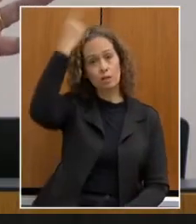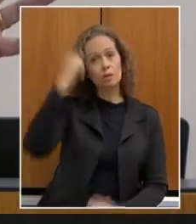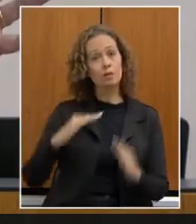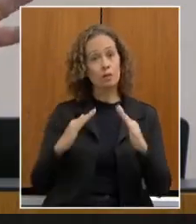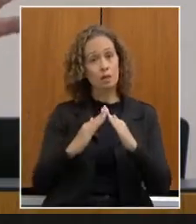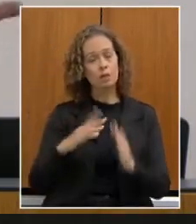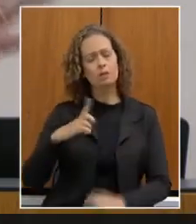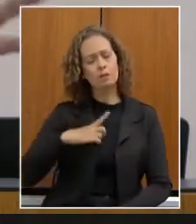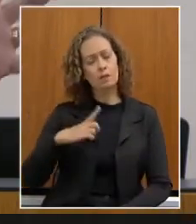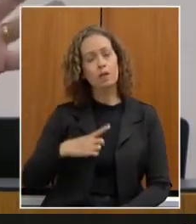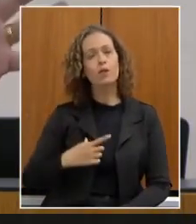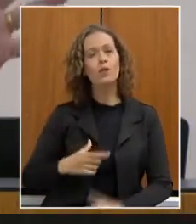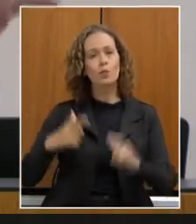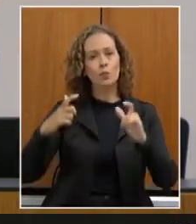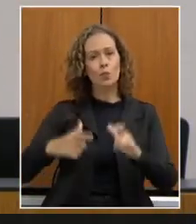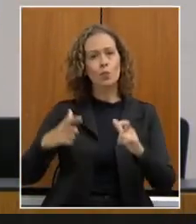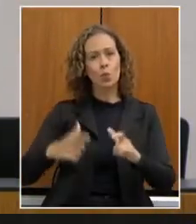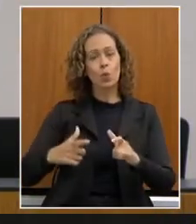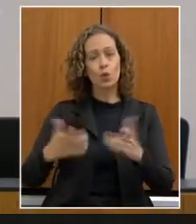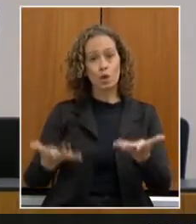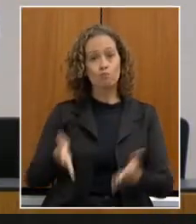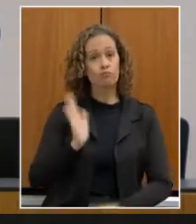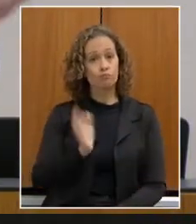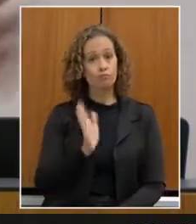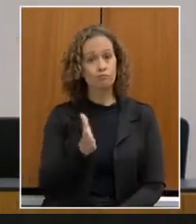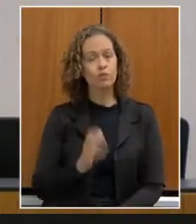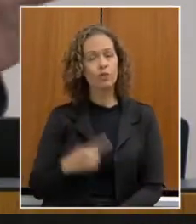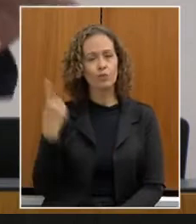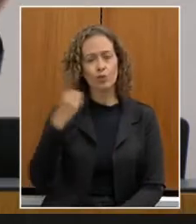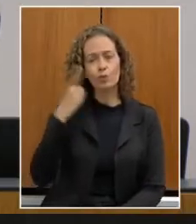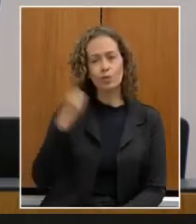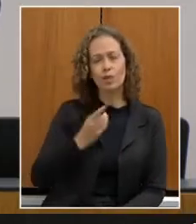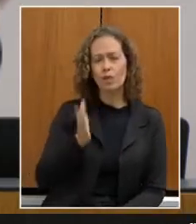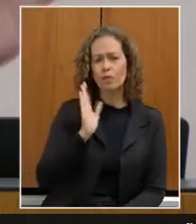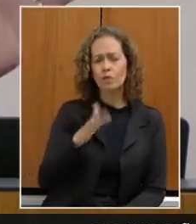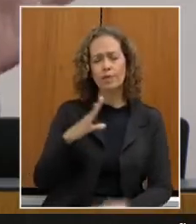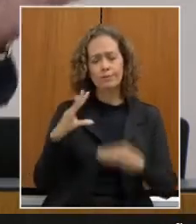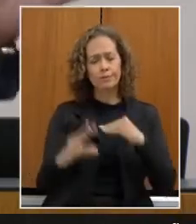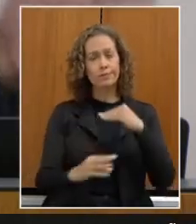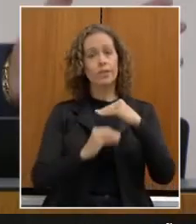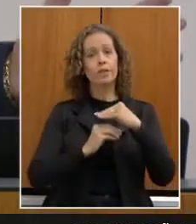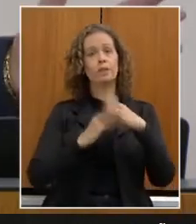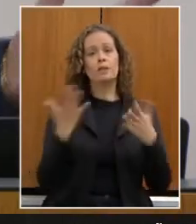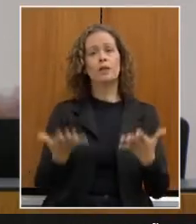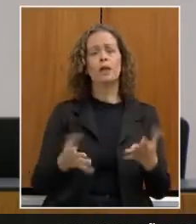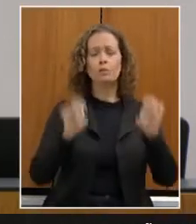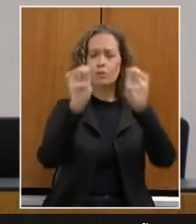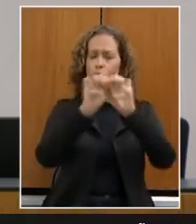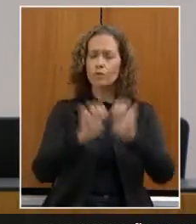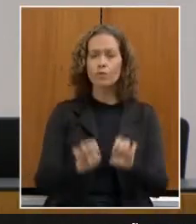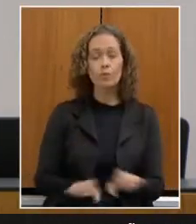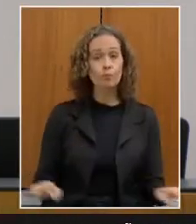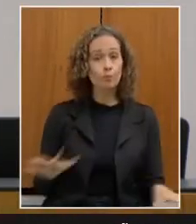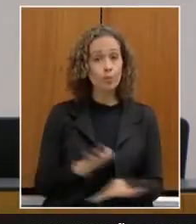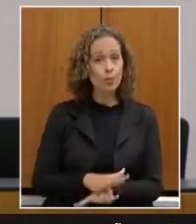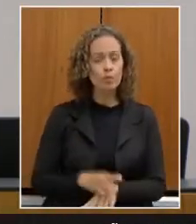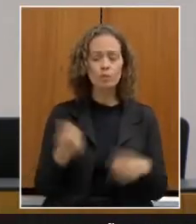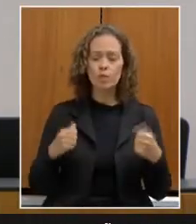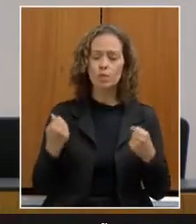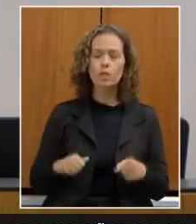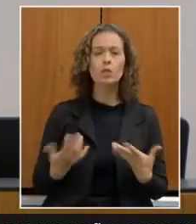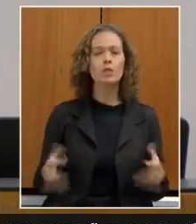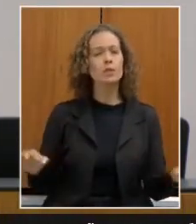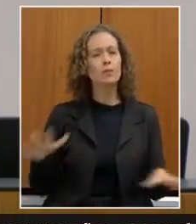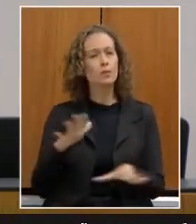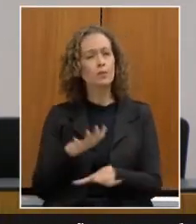físico. O deputado Marcelo de Freitas fez, através de uma emenda, estrutura toda pronta, precisamos equipar esses hospitais para, pelo menos,